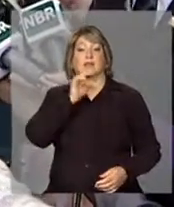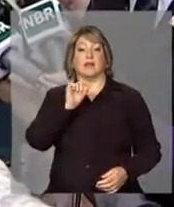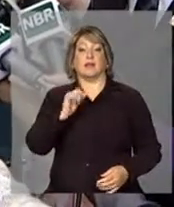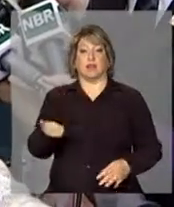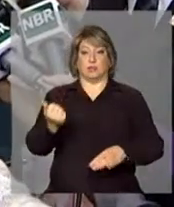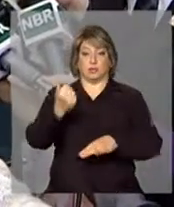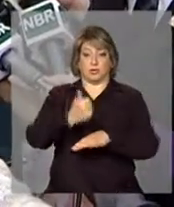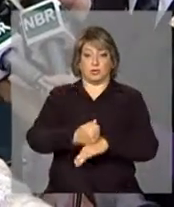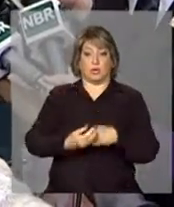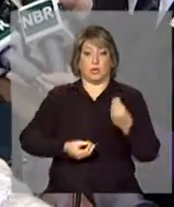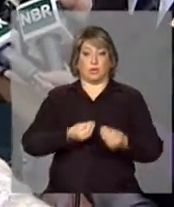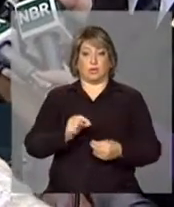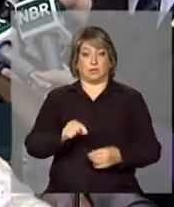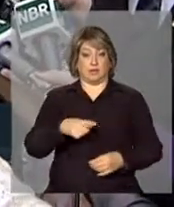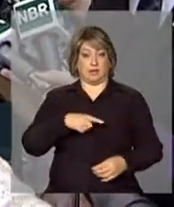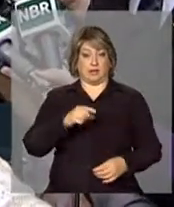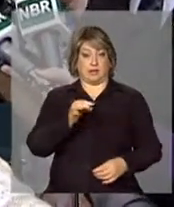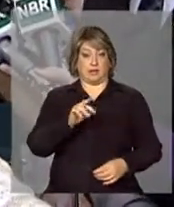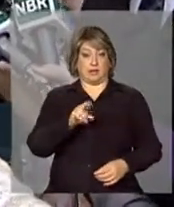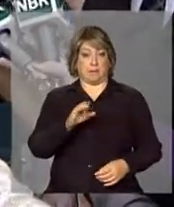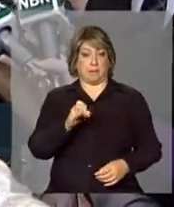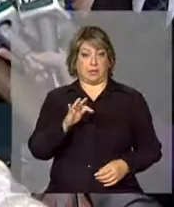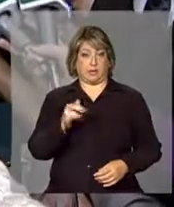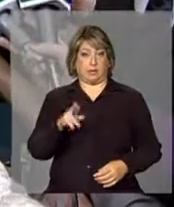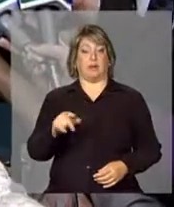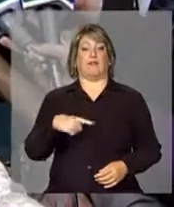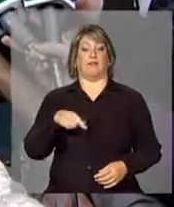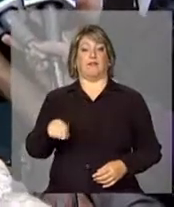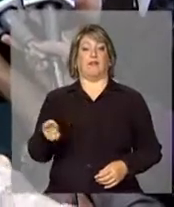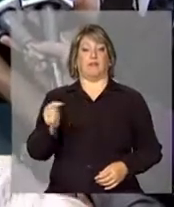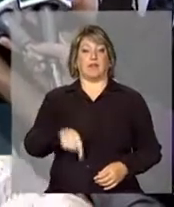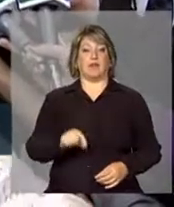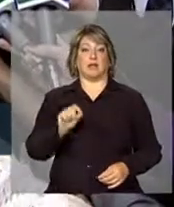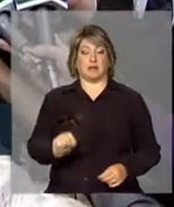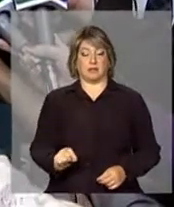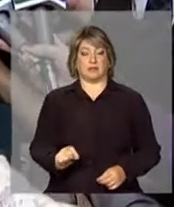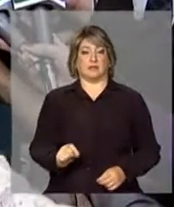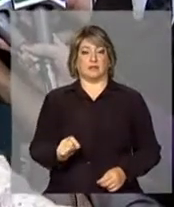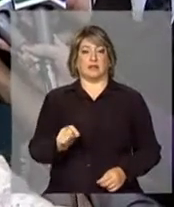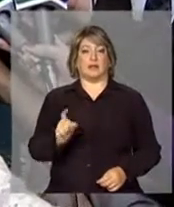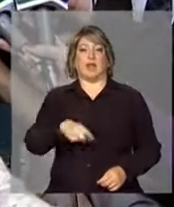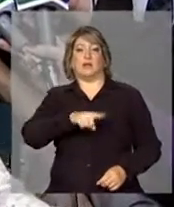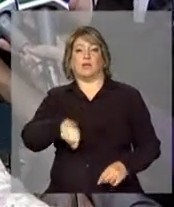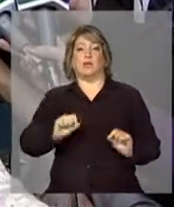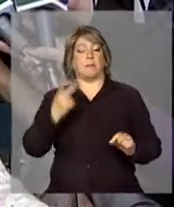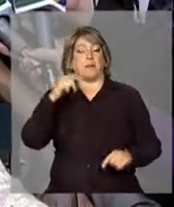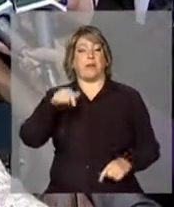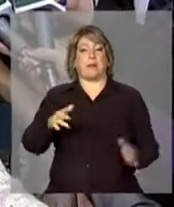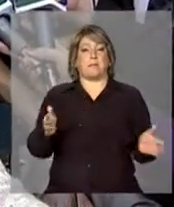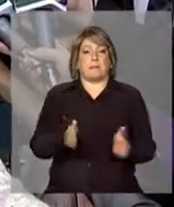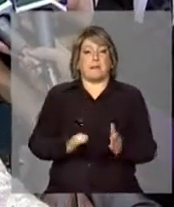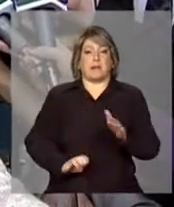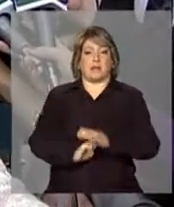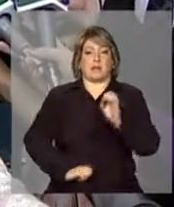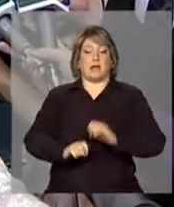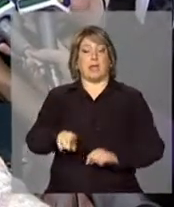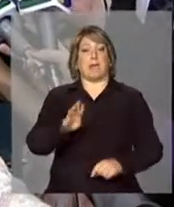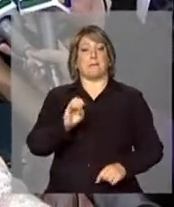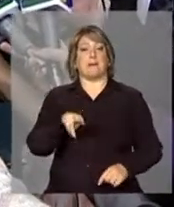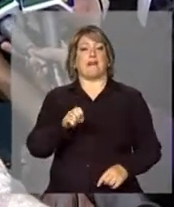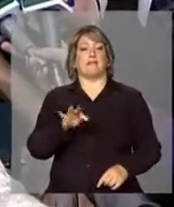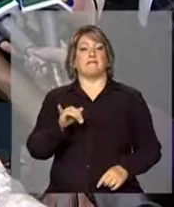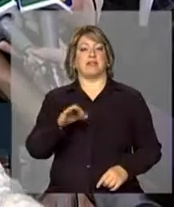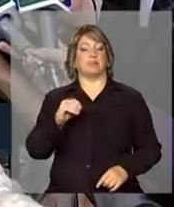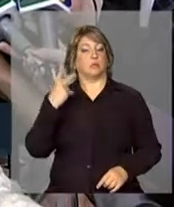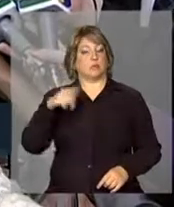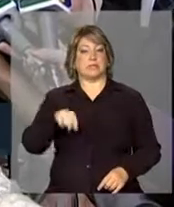substituição tributária veio anular para as micro e pequenas empresas o benefício do Simples. Eu tenho uma posição